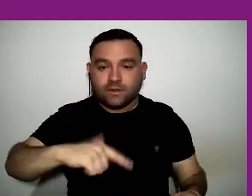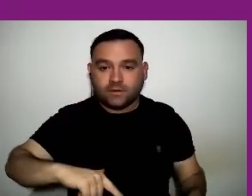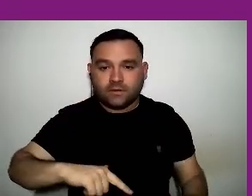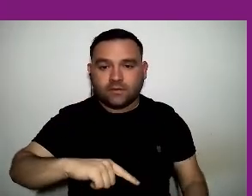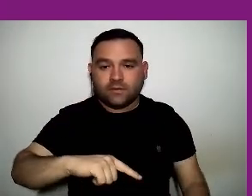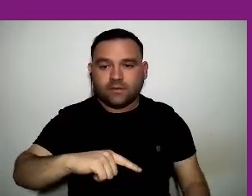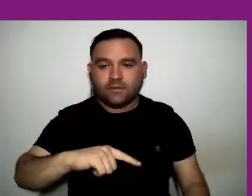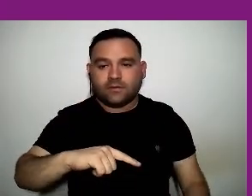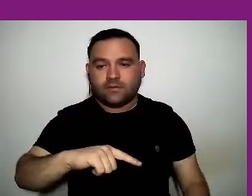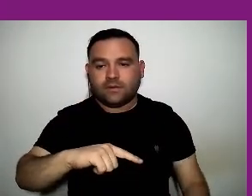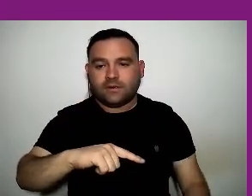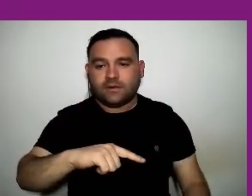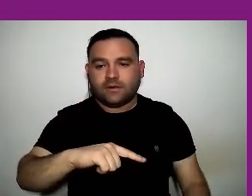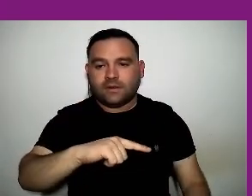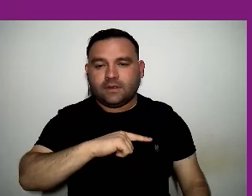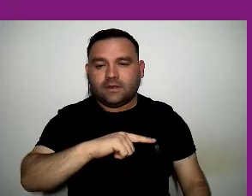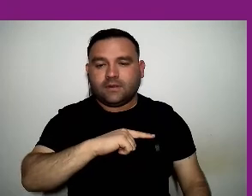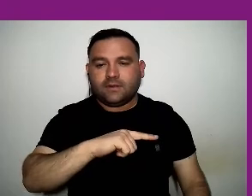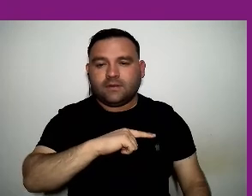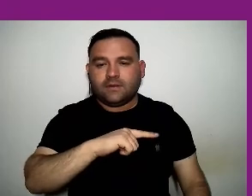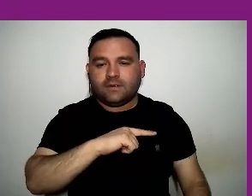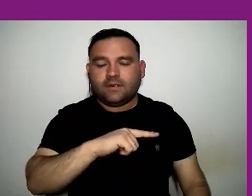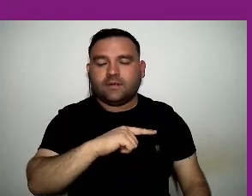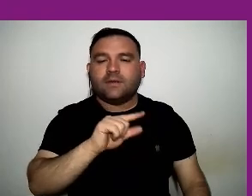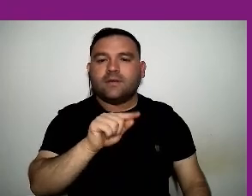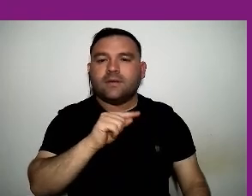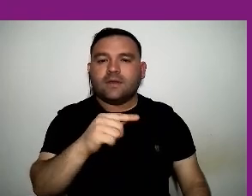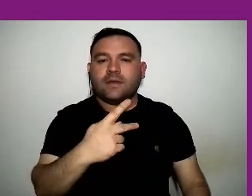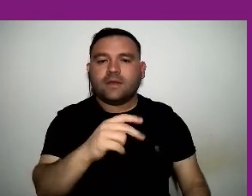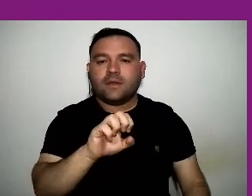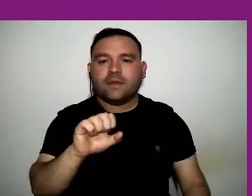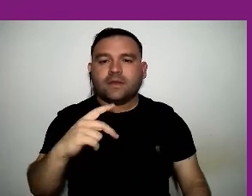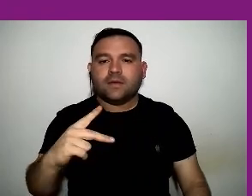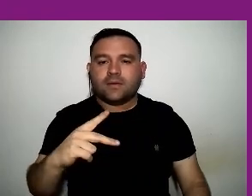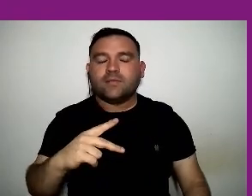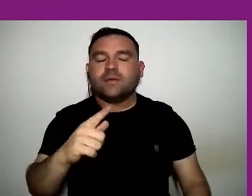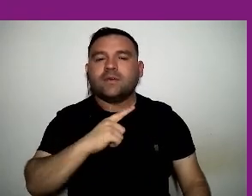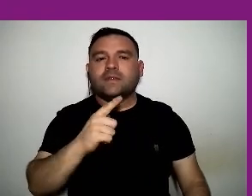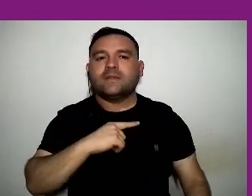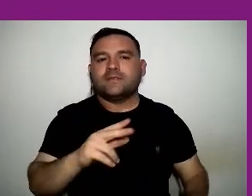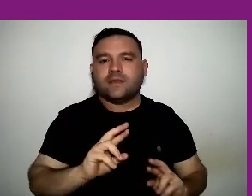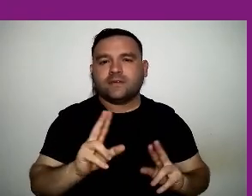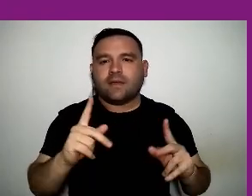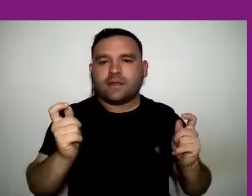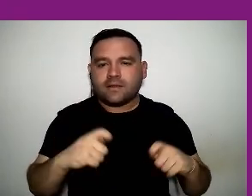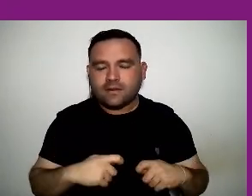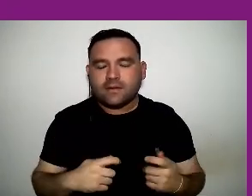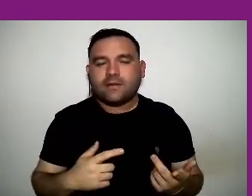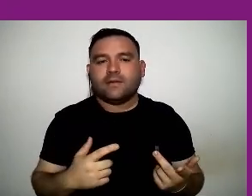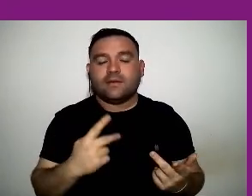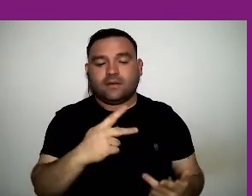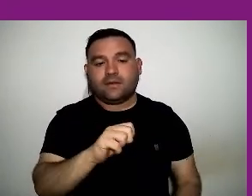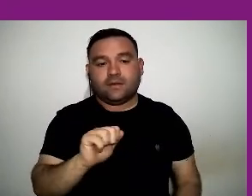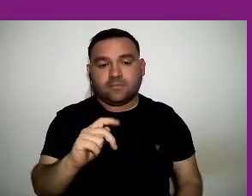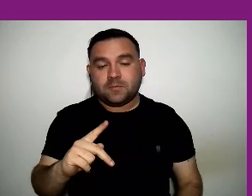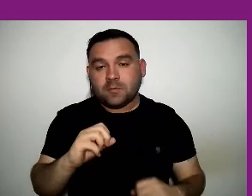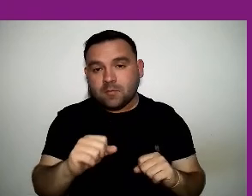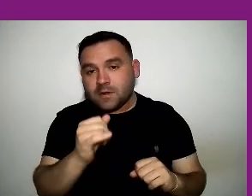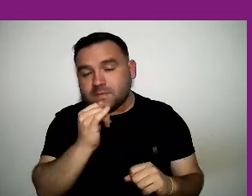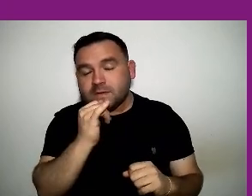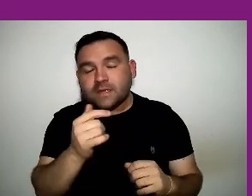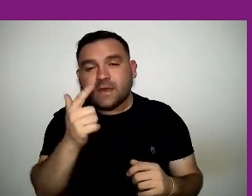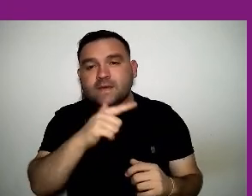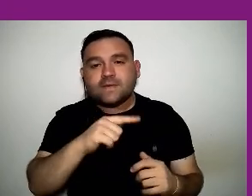a gente mostra que a PIP pode fazer diferença. A PIP fazendo diferença como